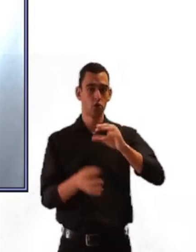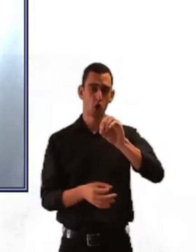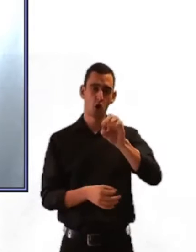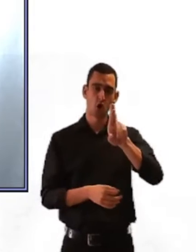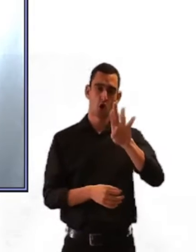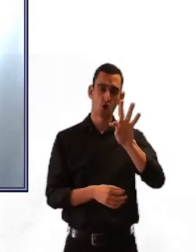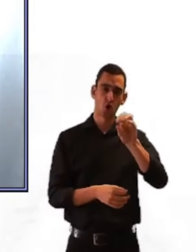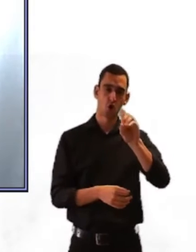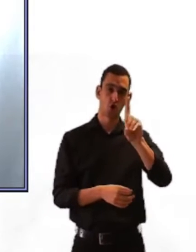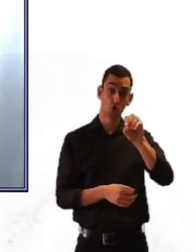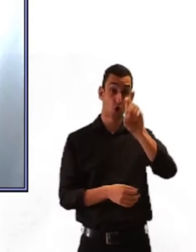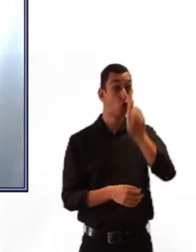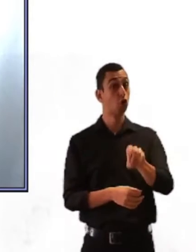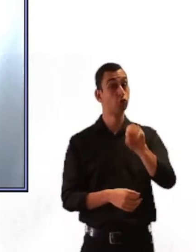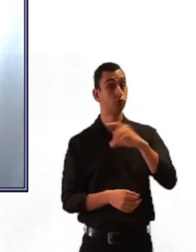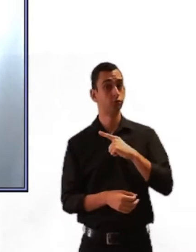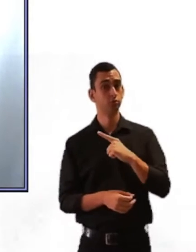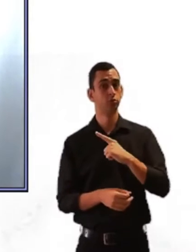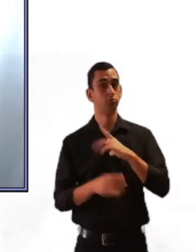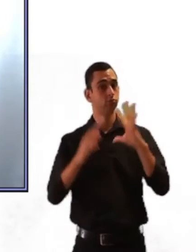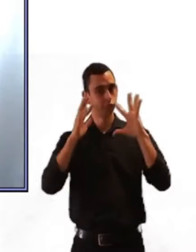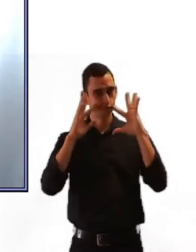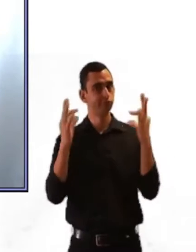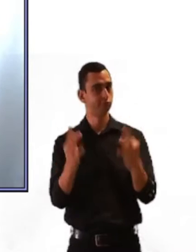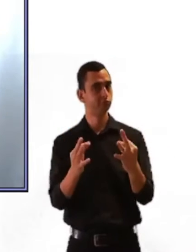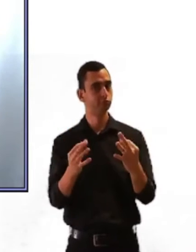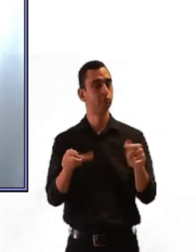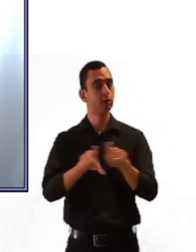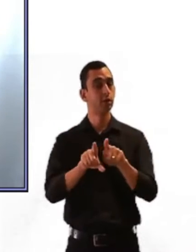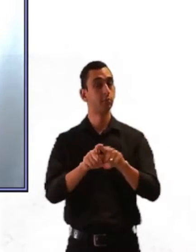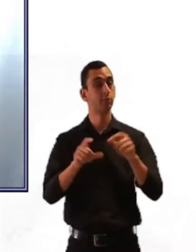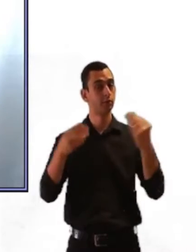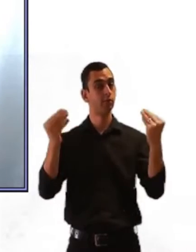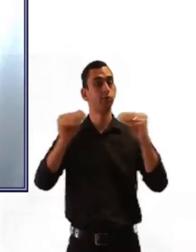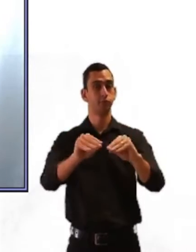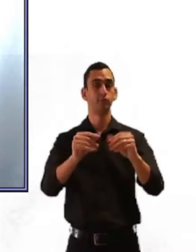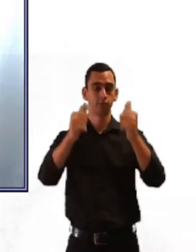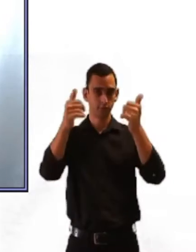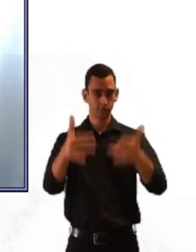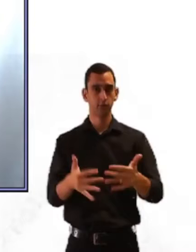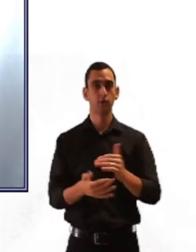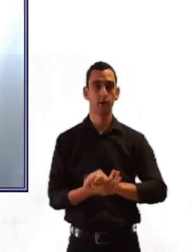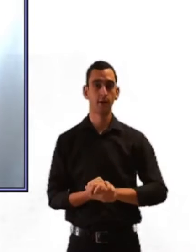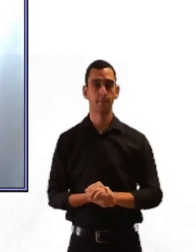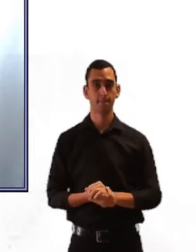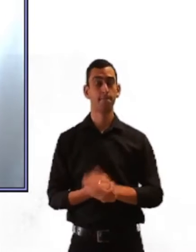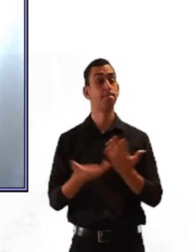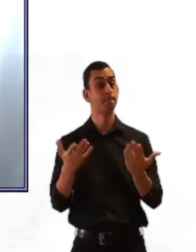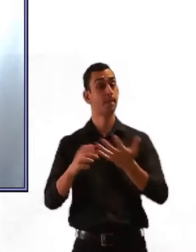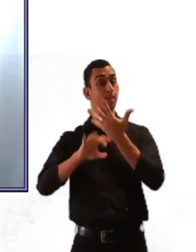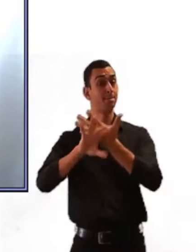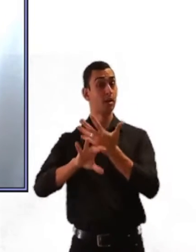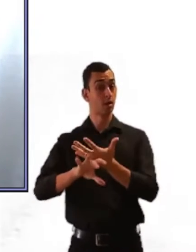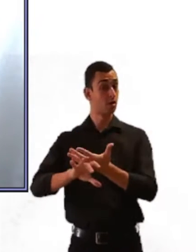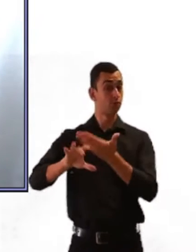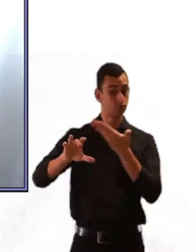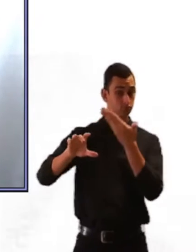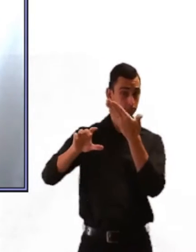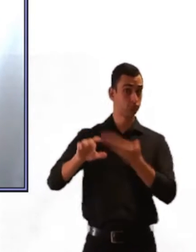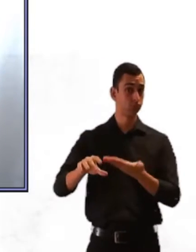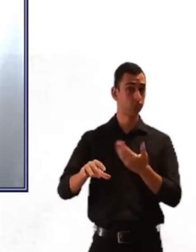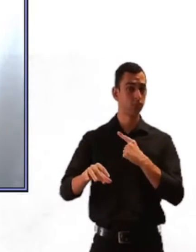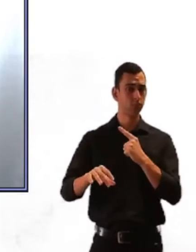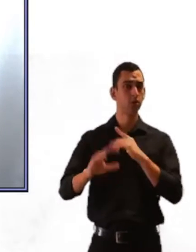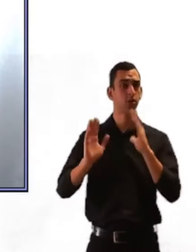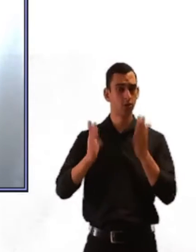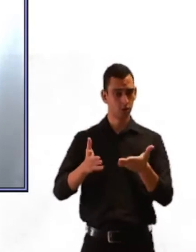aqui uma observação muito importante que eu tenho que deixar registrado aqui. Esse material jurídico ortodoxo que eu falo, que é